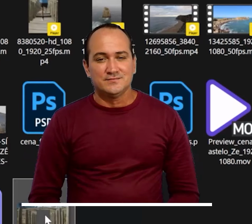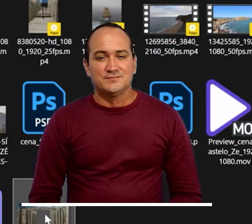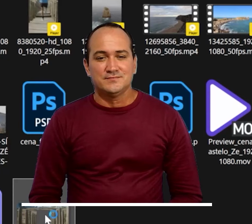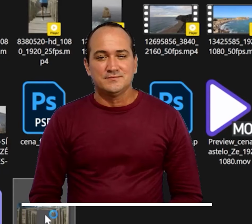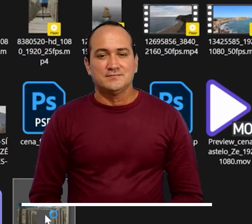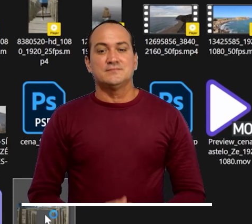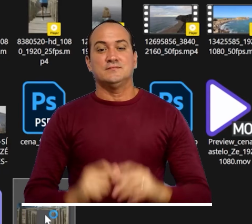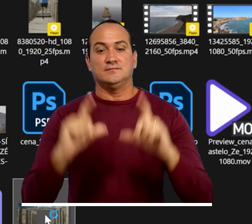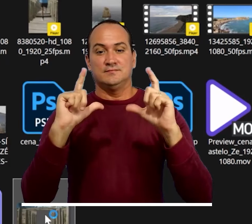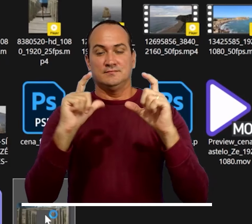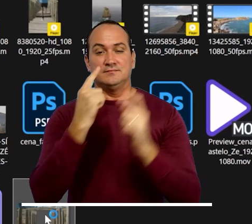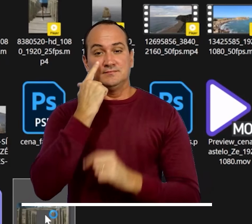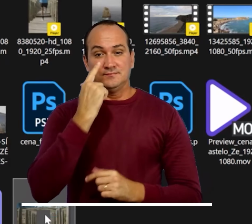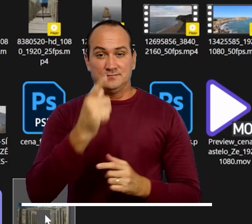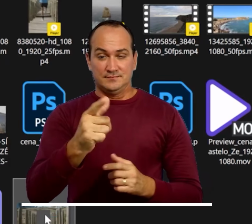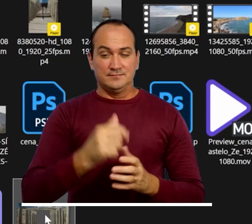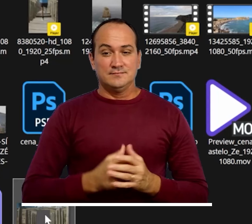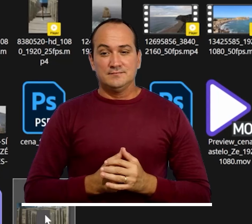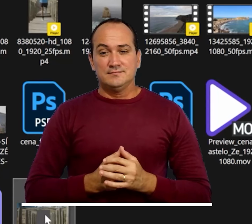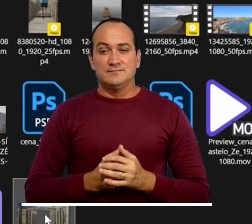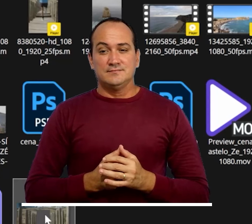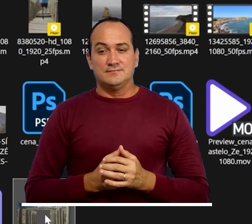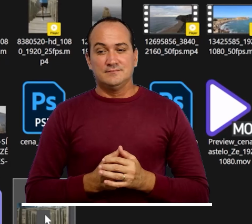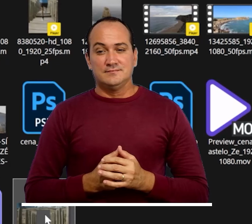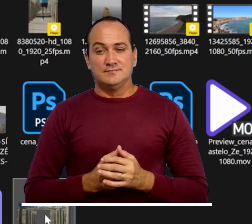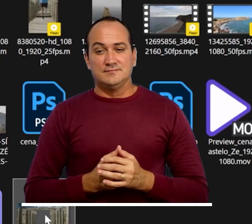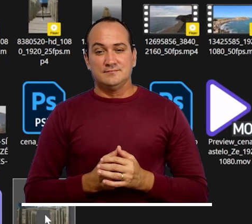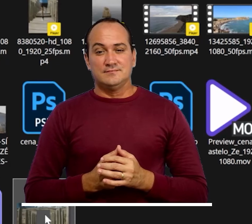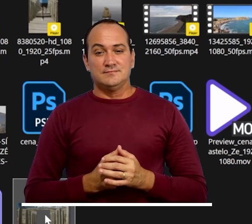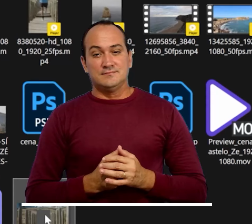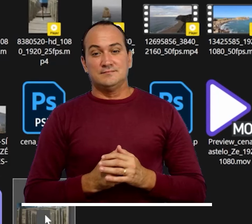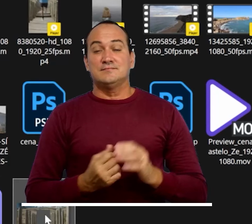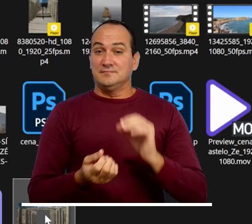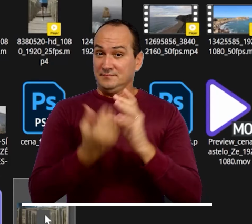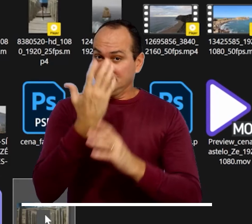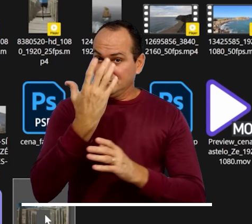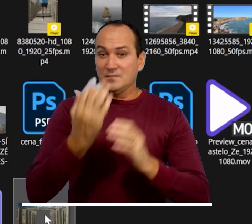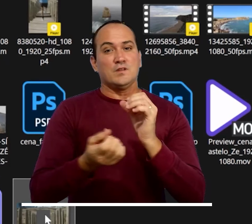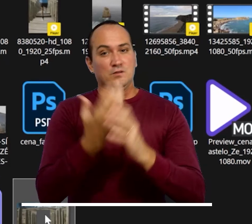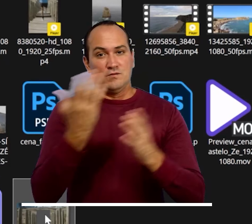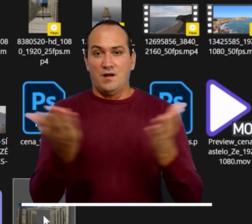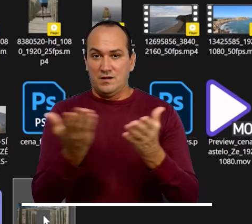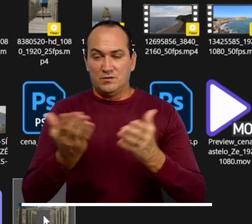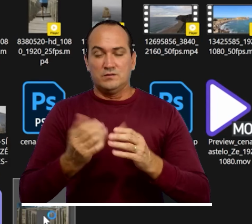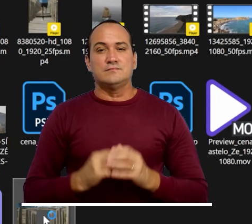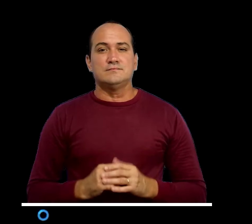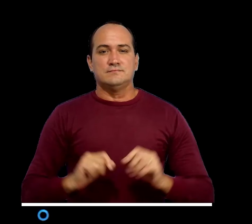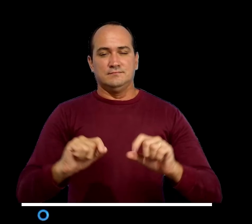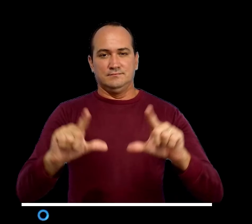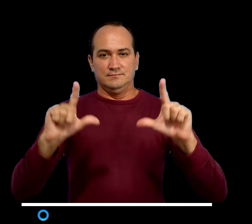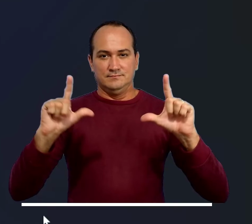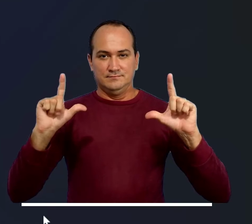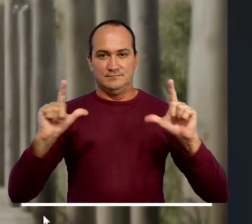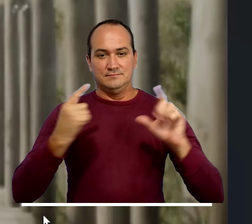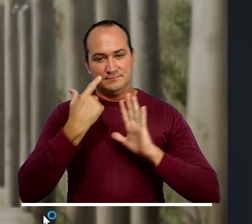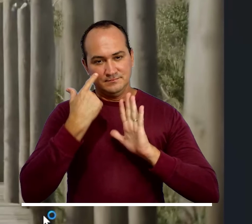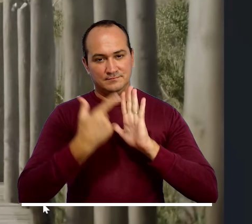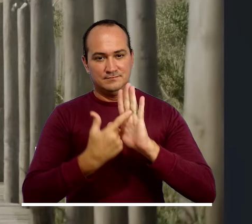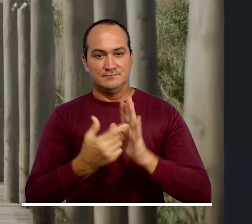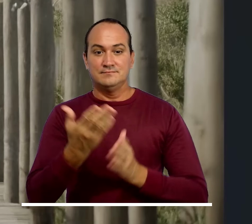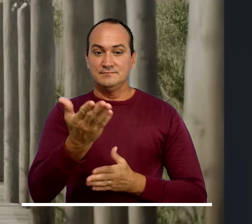É essa imagem. Essa aqui que eu vou abrir primeiro é a imagem que a gente gerou agora no Photoshop, tá? Vou abrir aqui para mostrar para